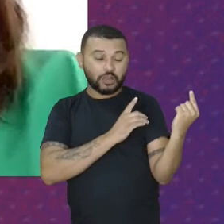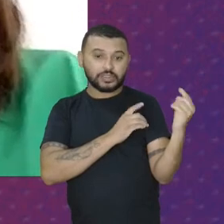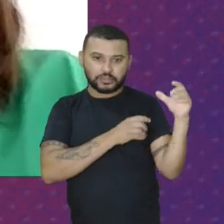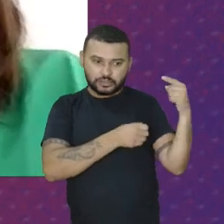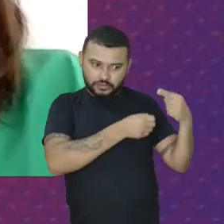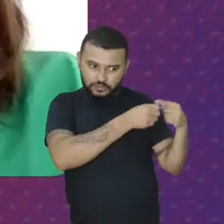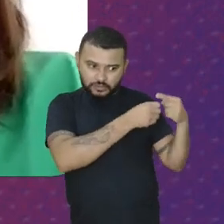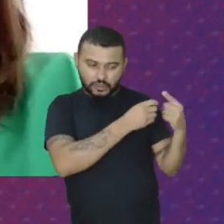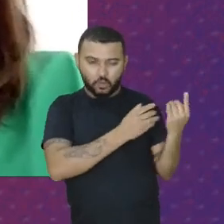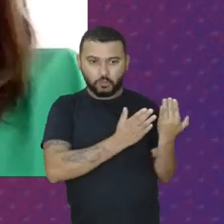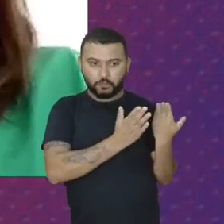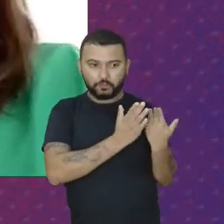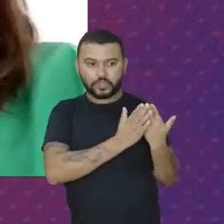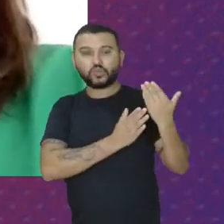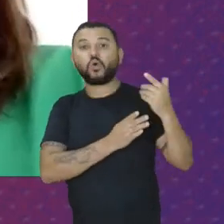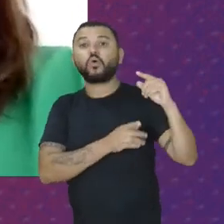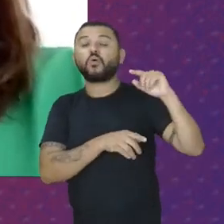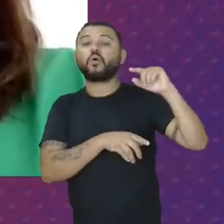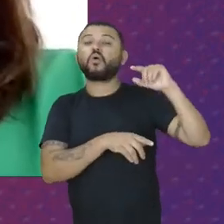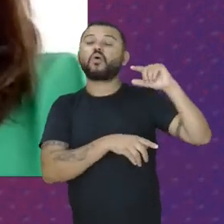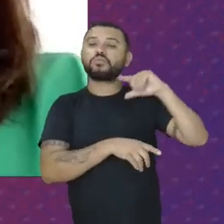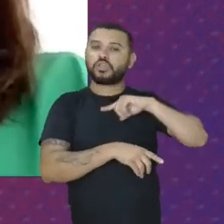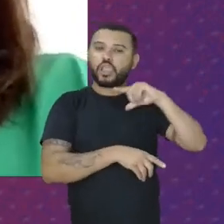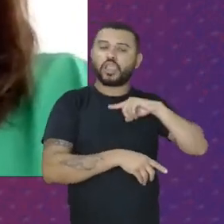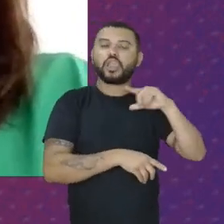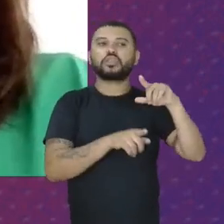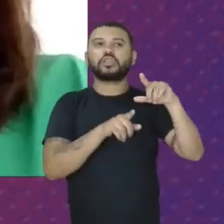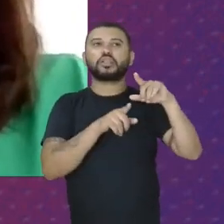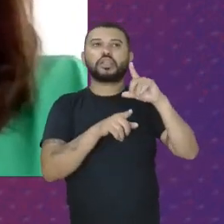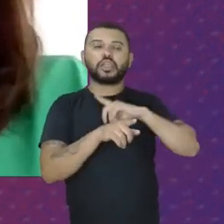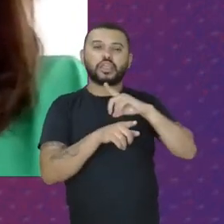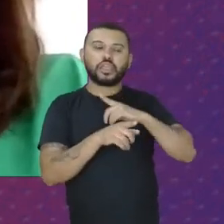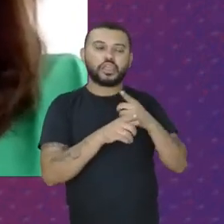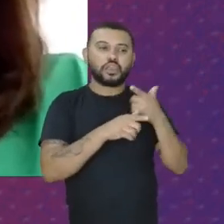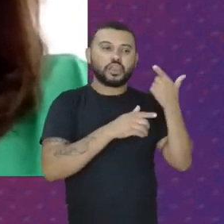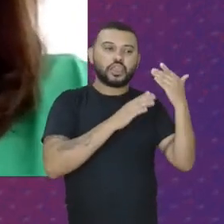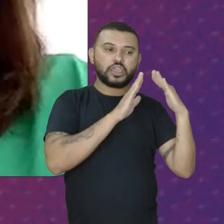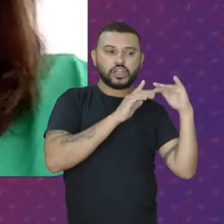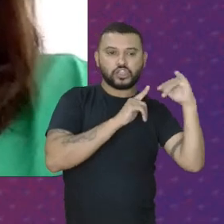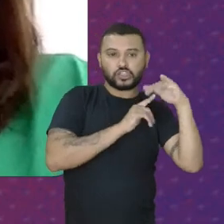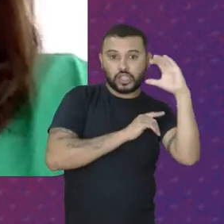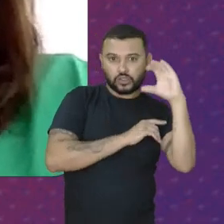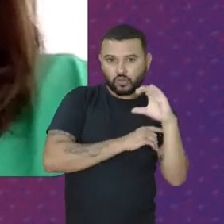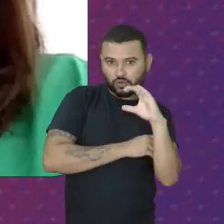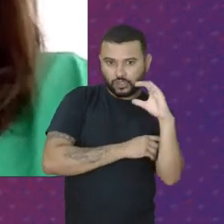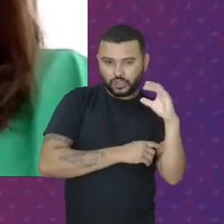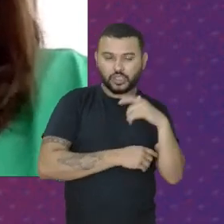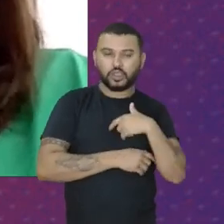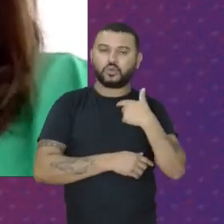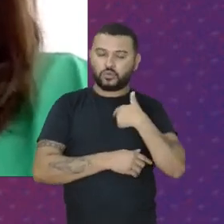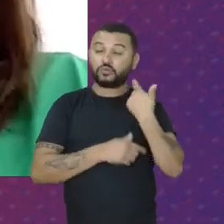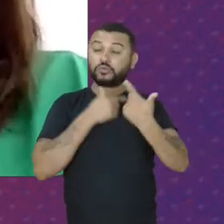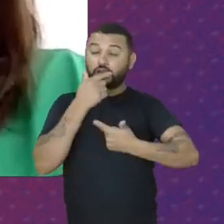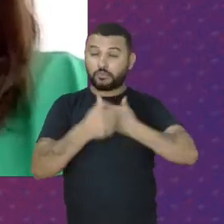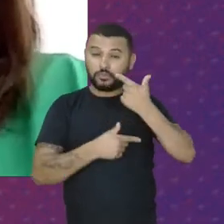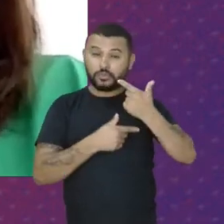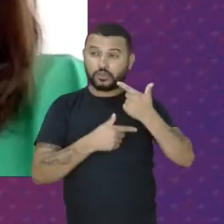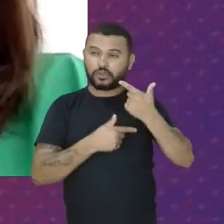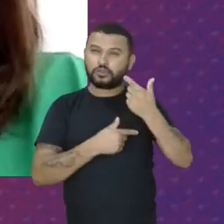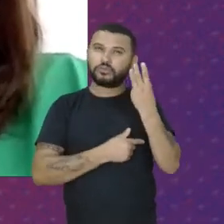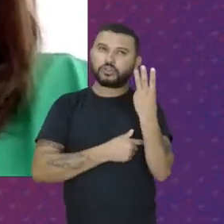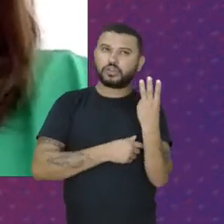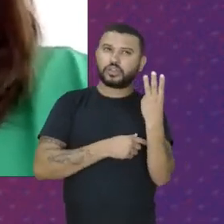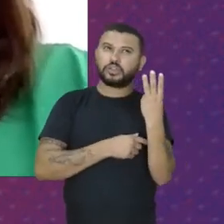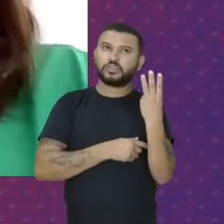E inicia a partir da atuação na Igreja Católica. Eu tive paralisia infantil aos 3 anos